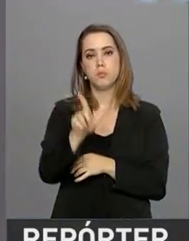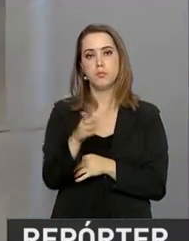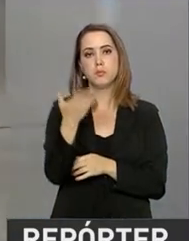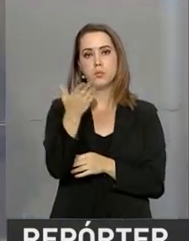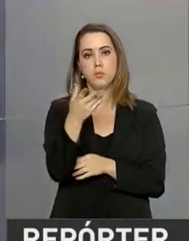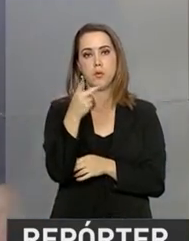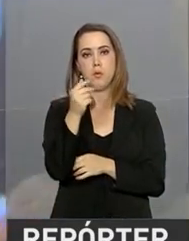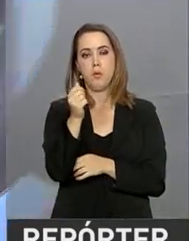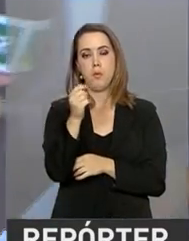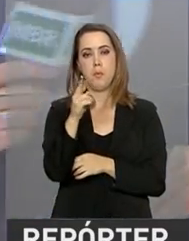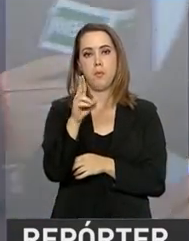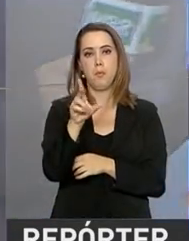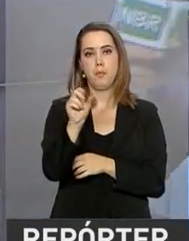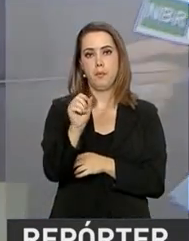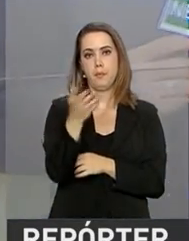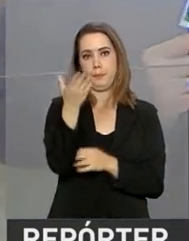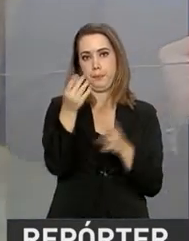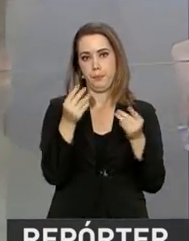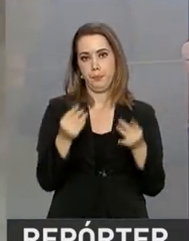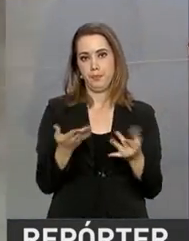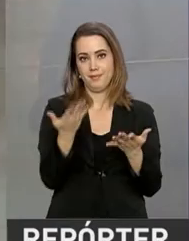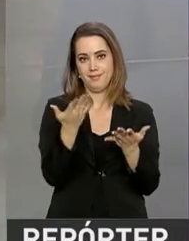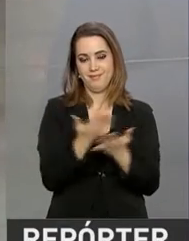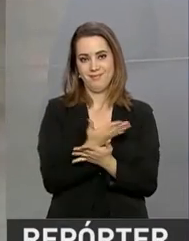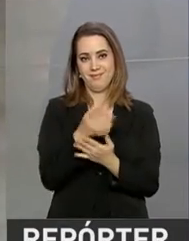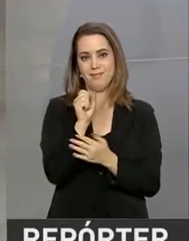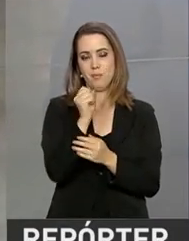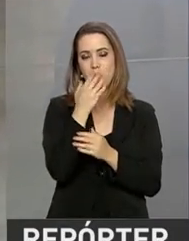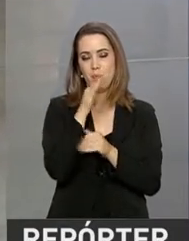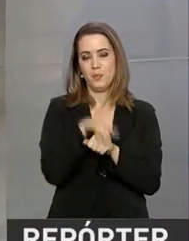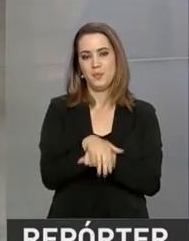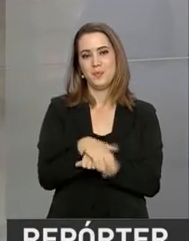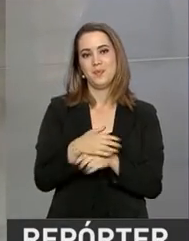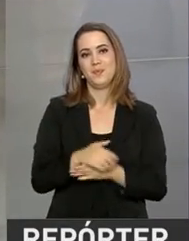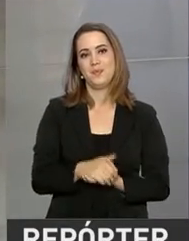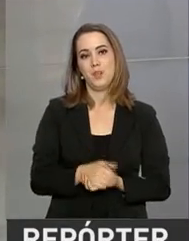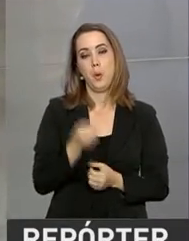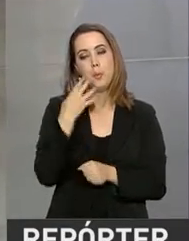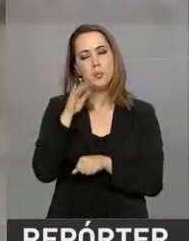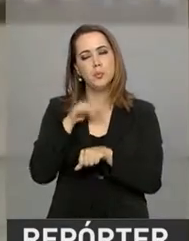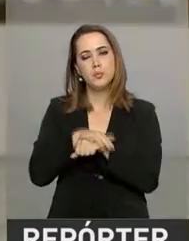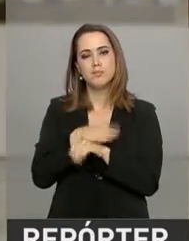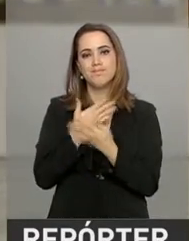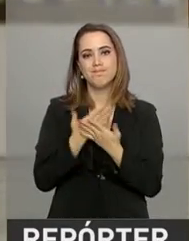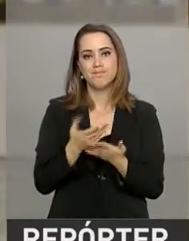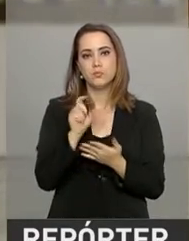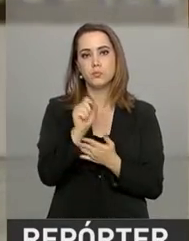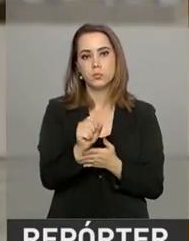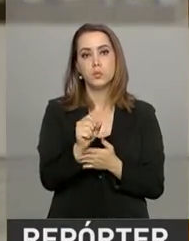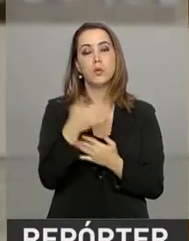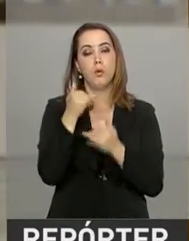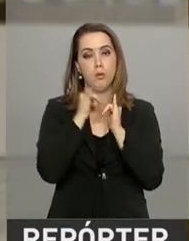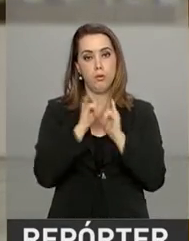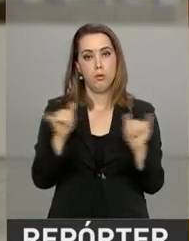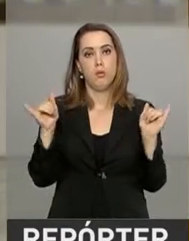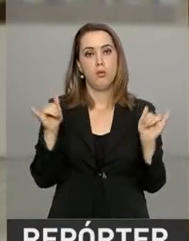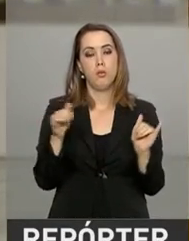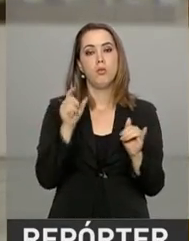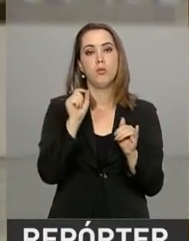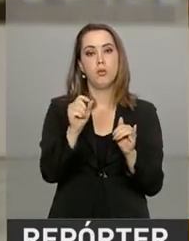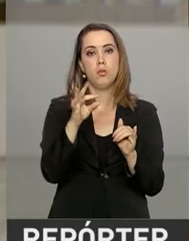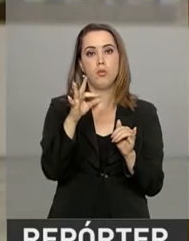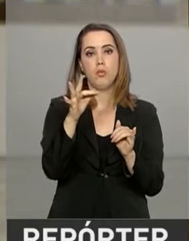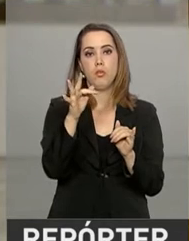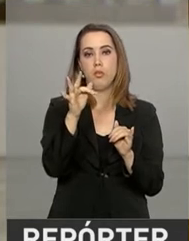Sálvia tem os detalhes para a gente ao vivo. Boa noite, Paulo. Boa noite, Zé Luiz. O Boletim Focus confirma esta